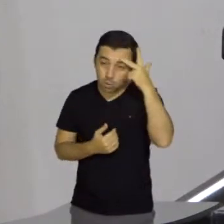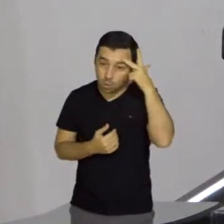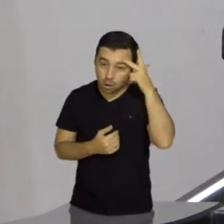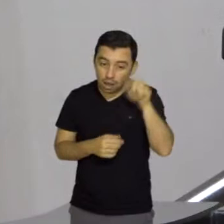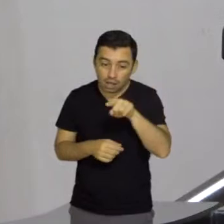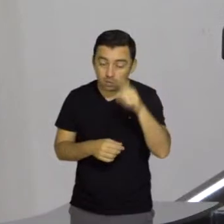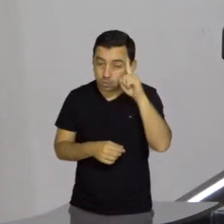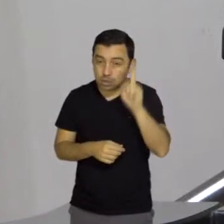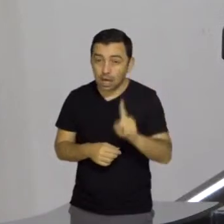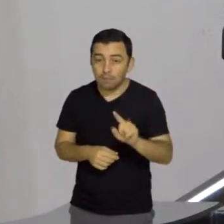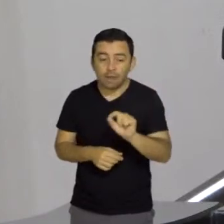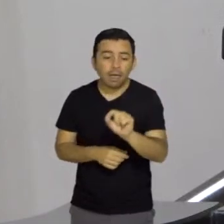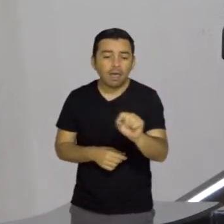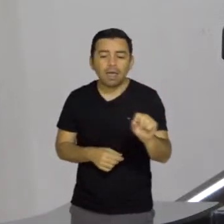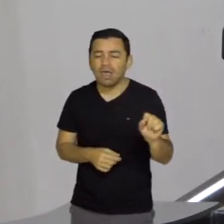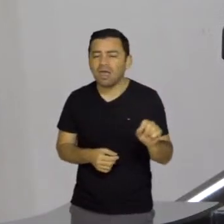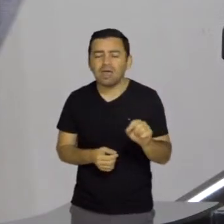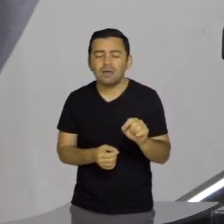no sofrimento,